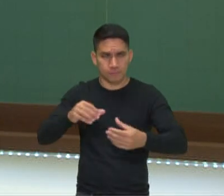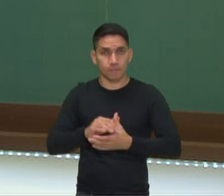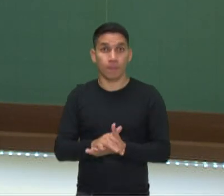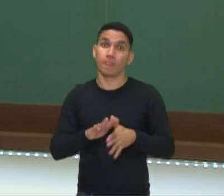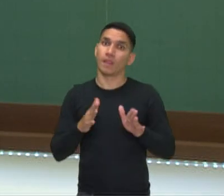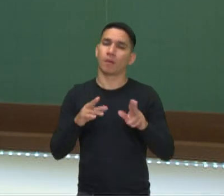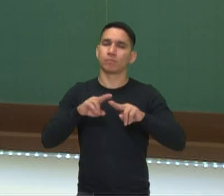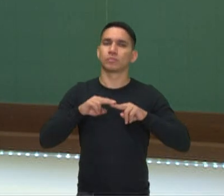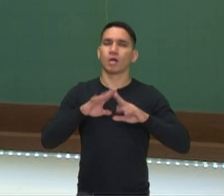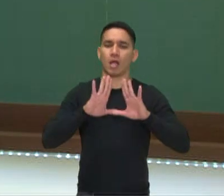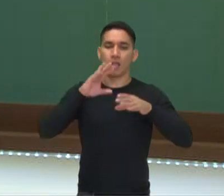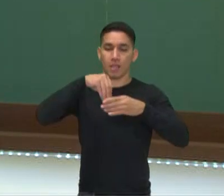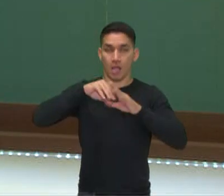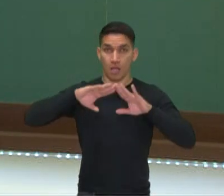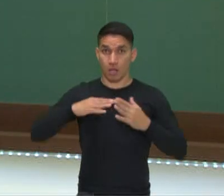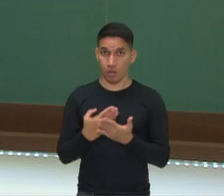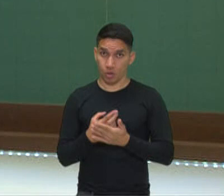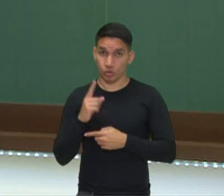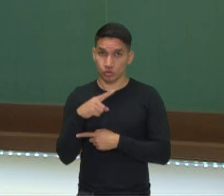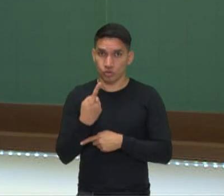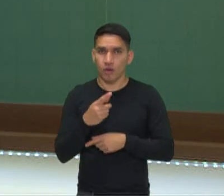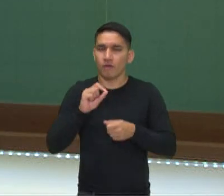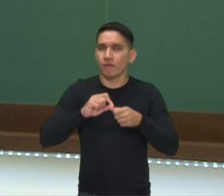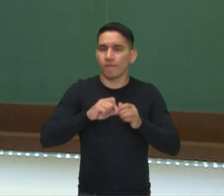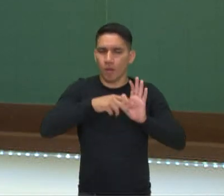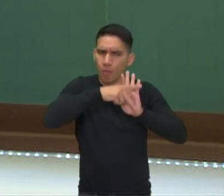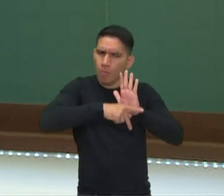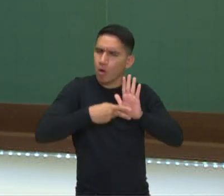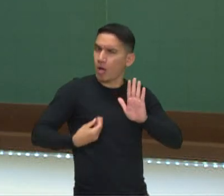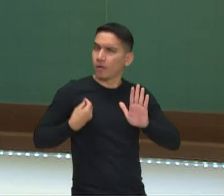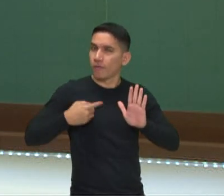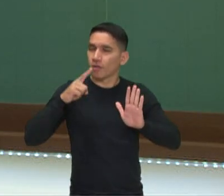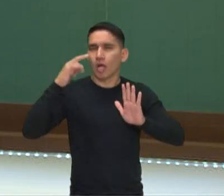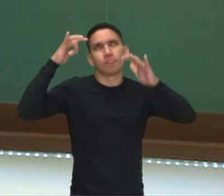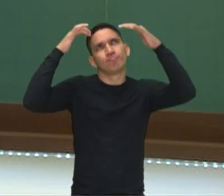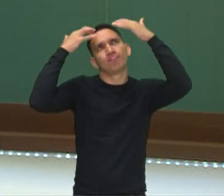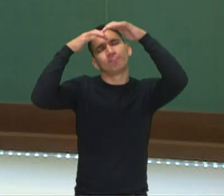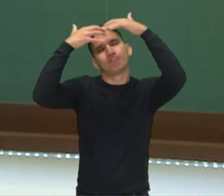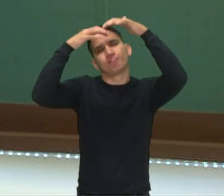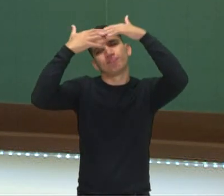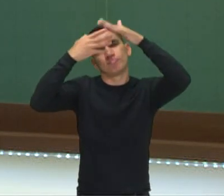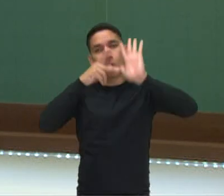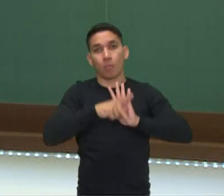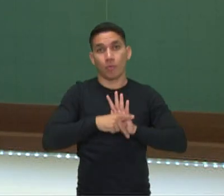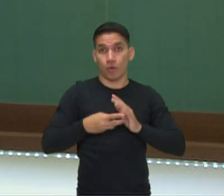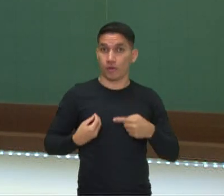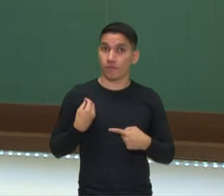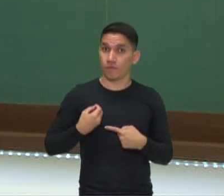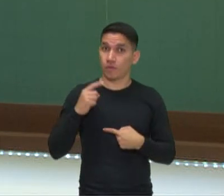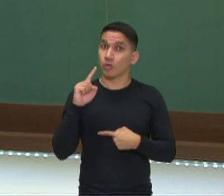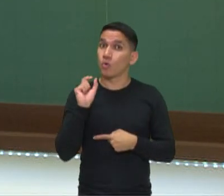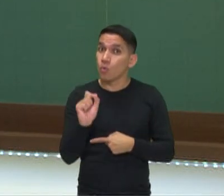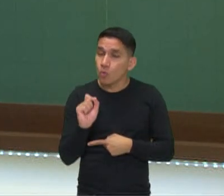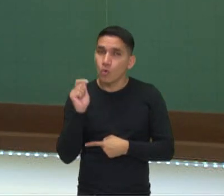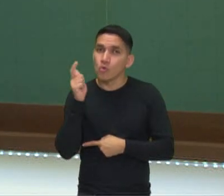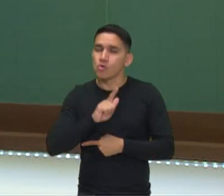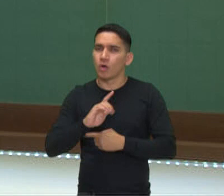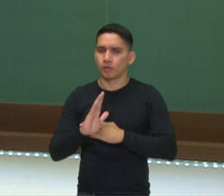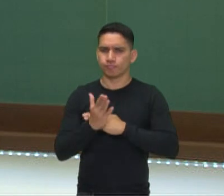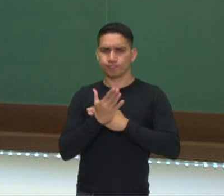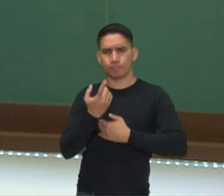quando trabalhamos o projeto de vida, quando pensamos o projeto de vida, isso nos